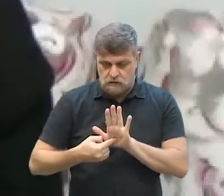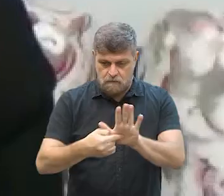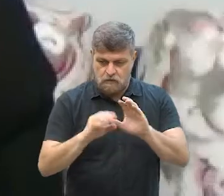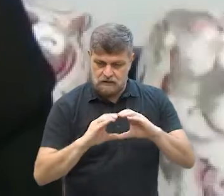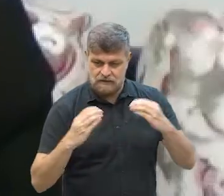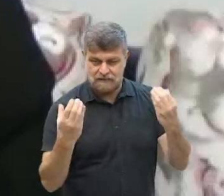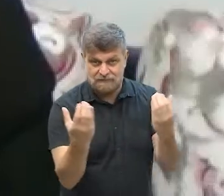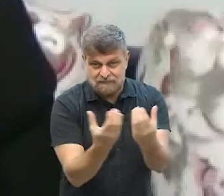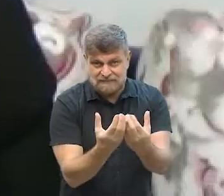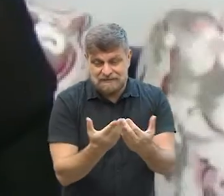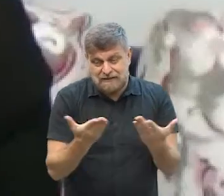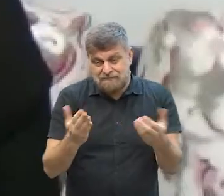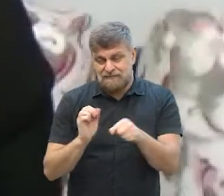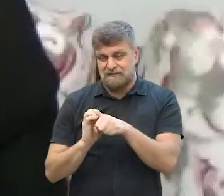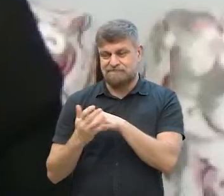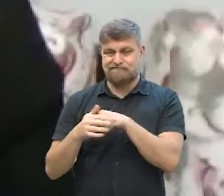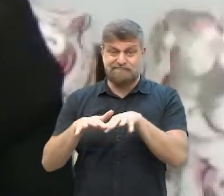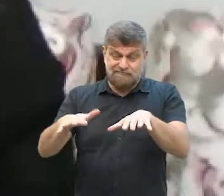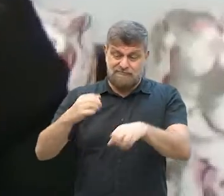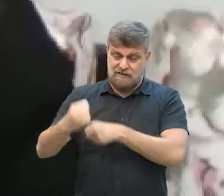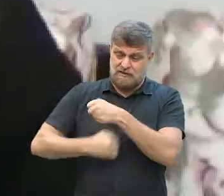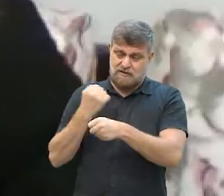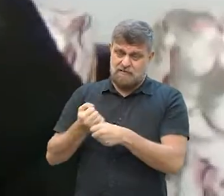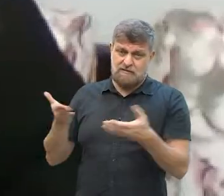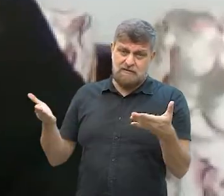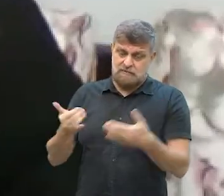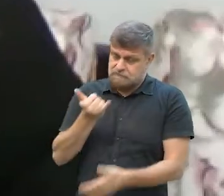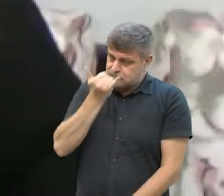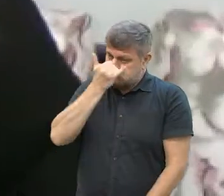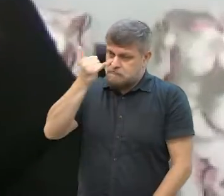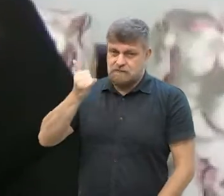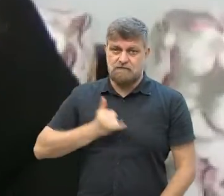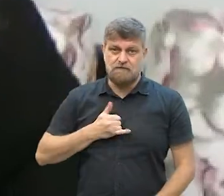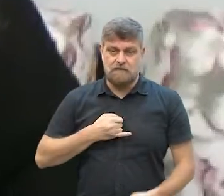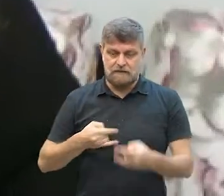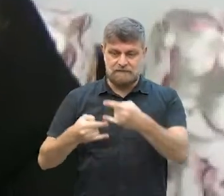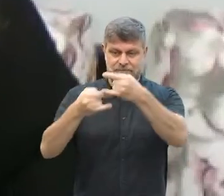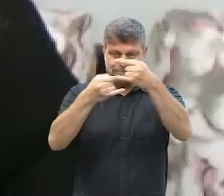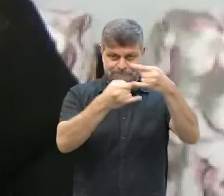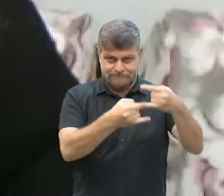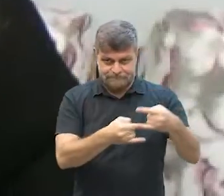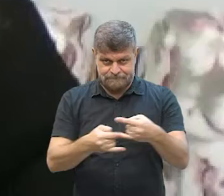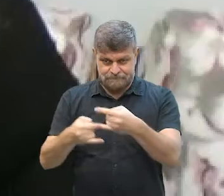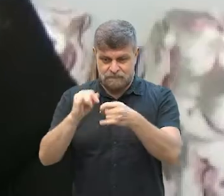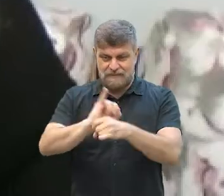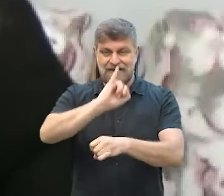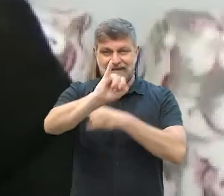devido ao Covid, esse evento ele foi online, então